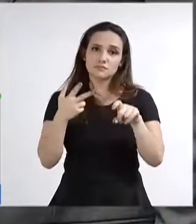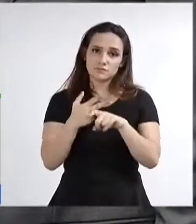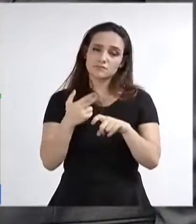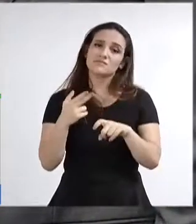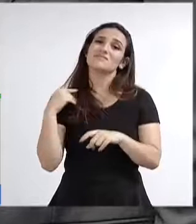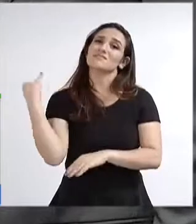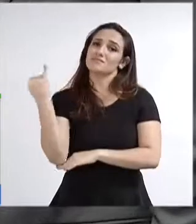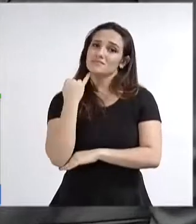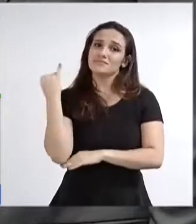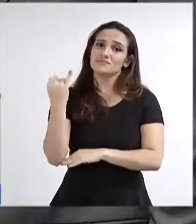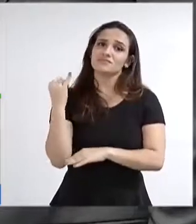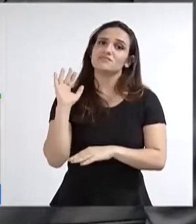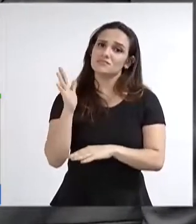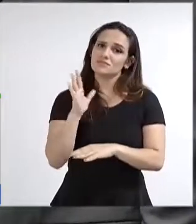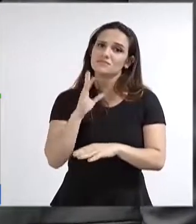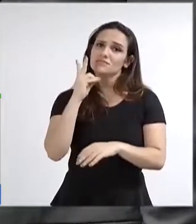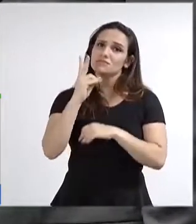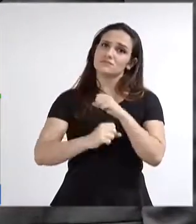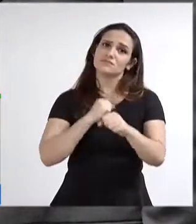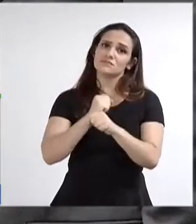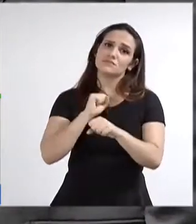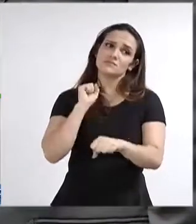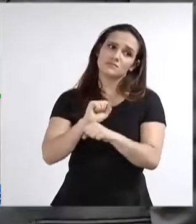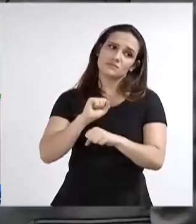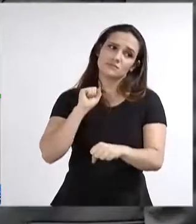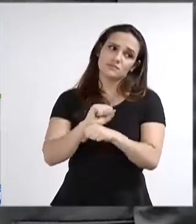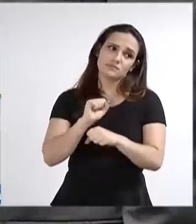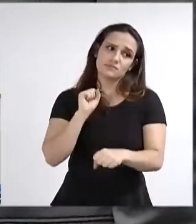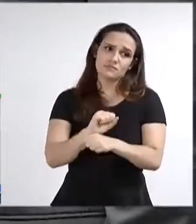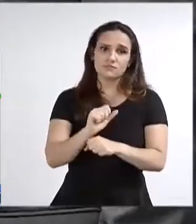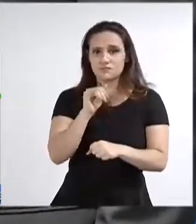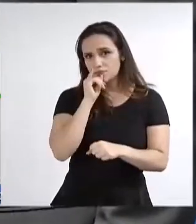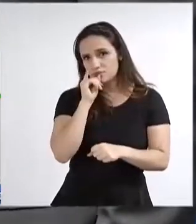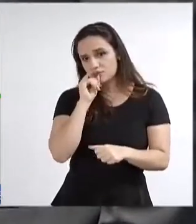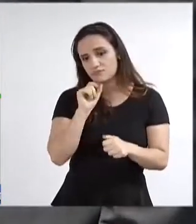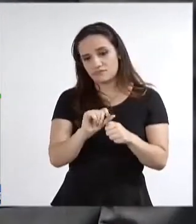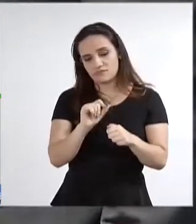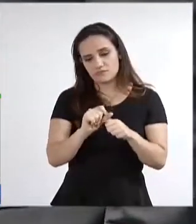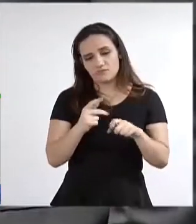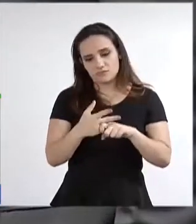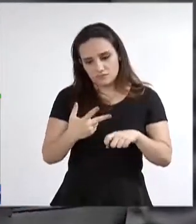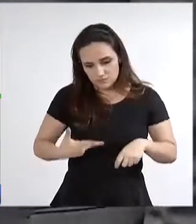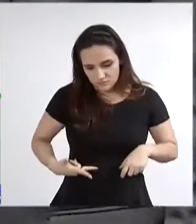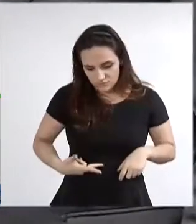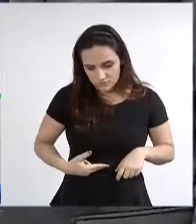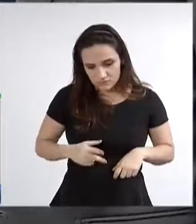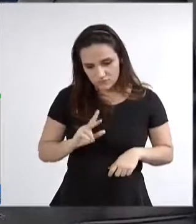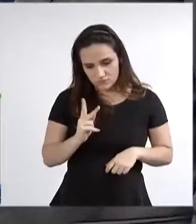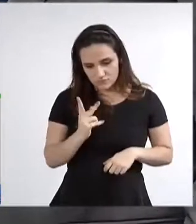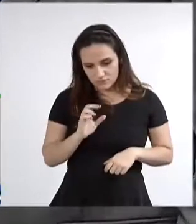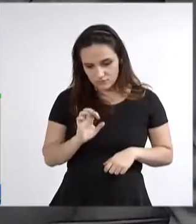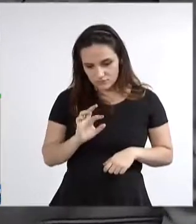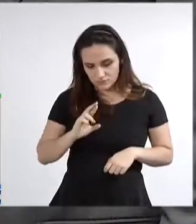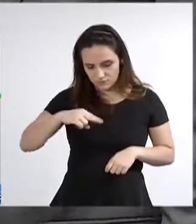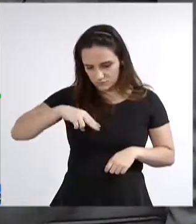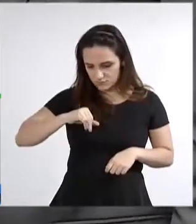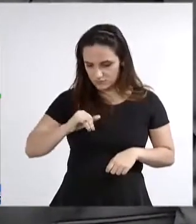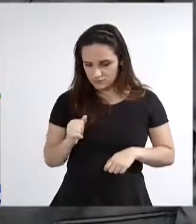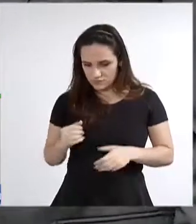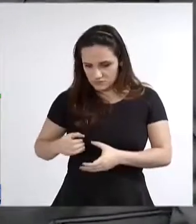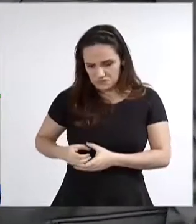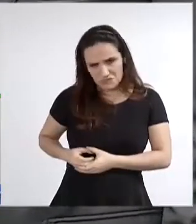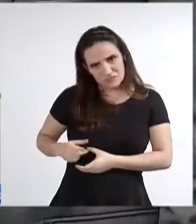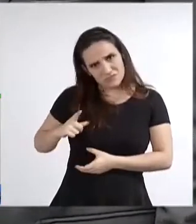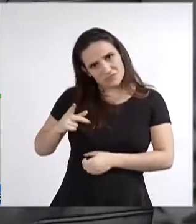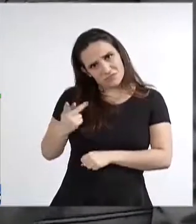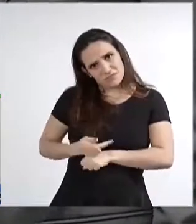Barbosinha, que as pessoas aguardam há mais de 2 anos. Fazer a cirurgia de hérnia, fazer uma cirurgia de pedra na vesícula,